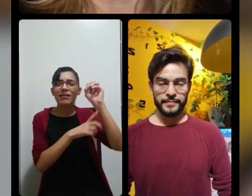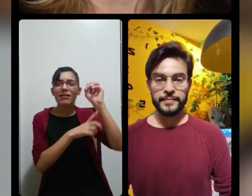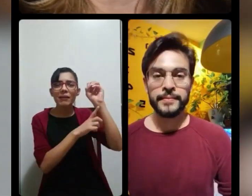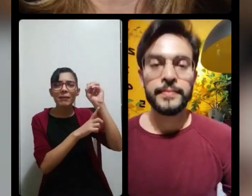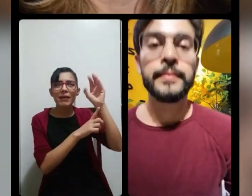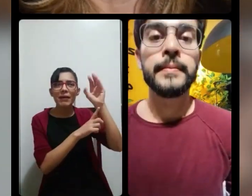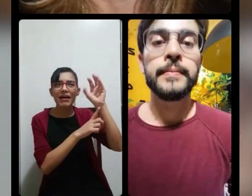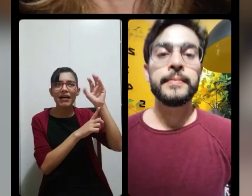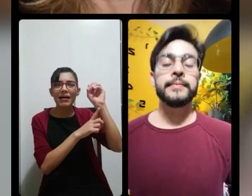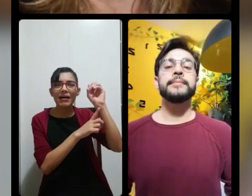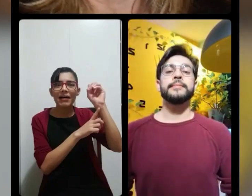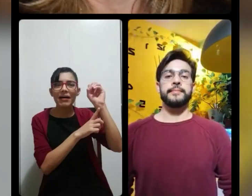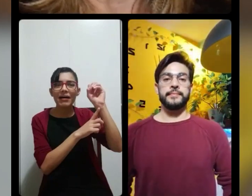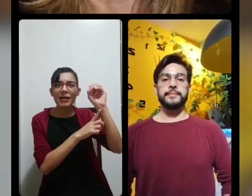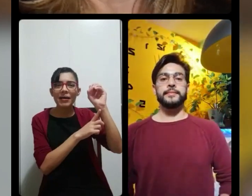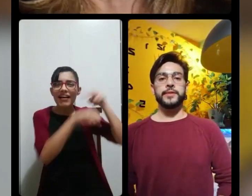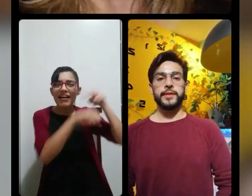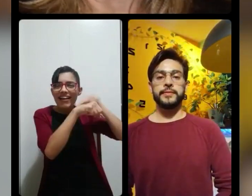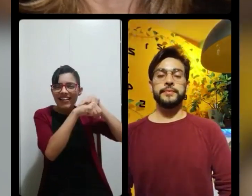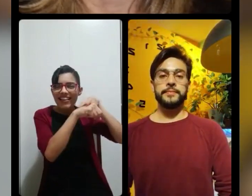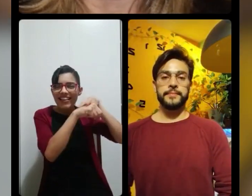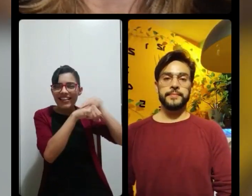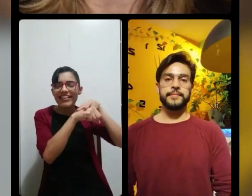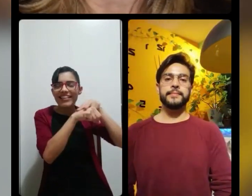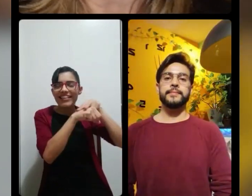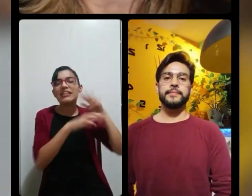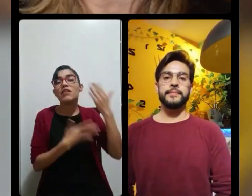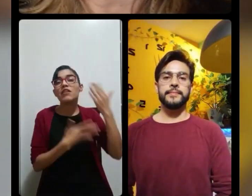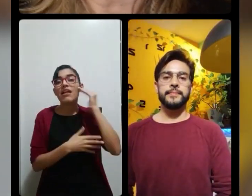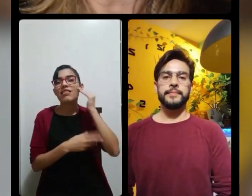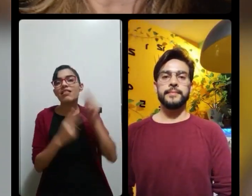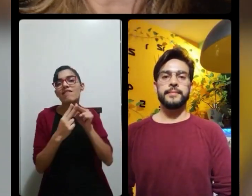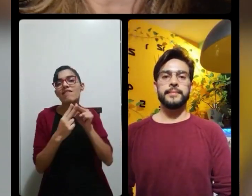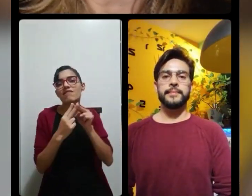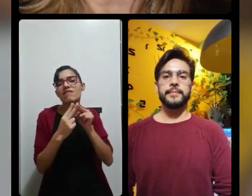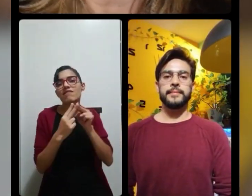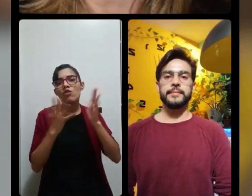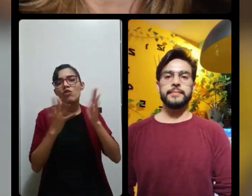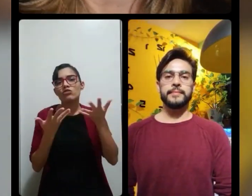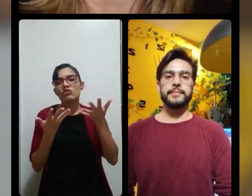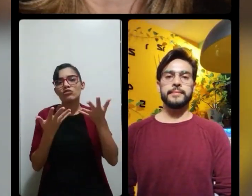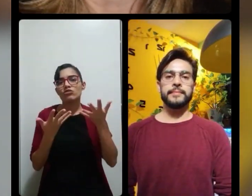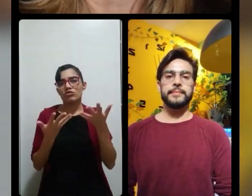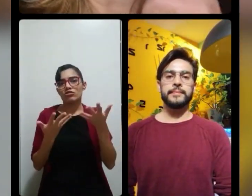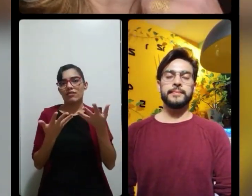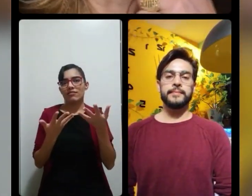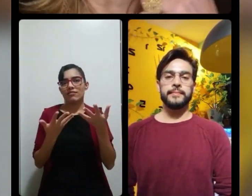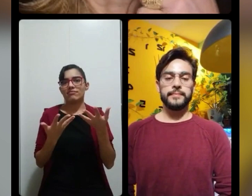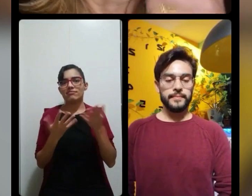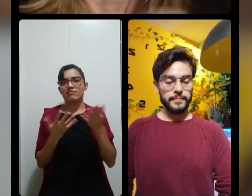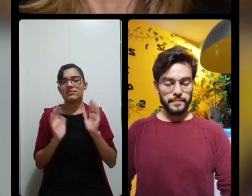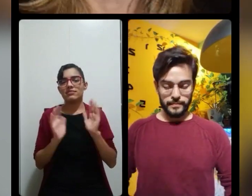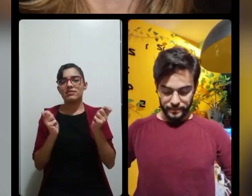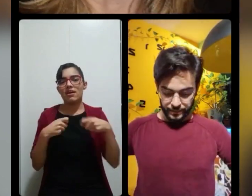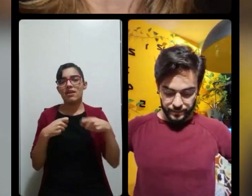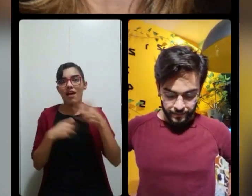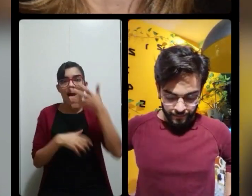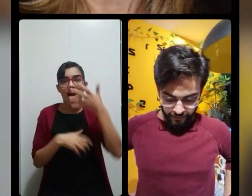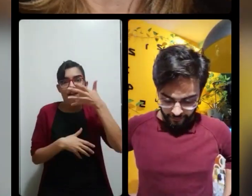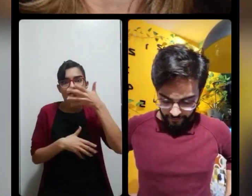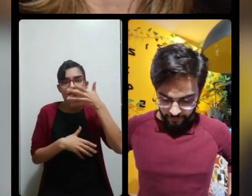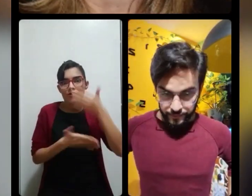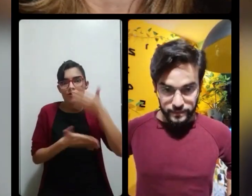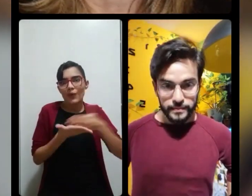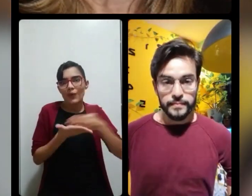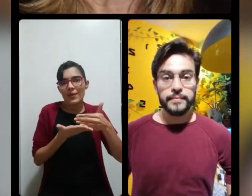é o projeto. Em seguida, eu passo a palavra aqui para o professor Vicente Cerejo, que fala um